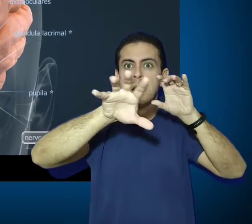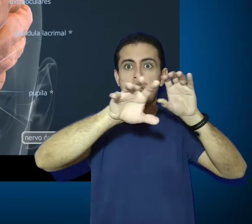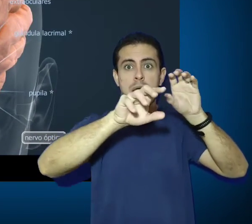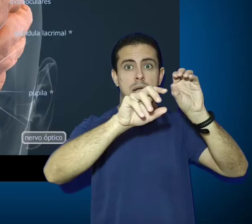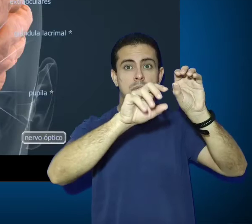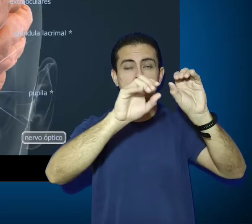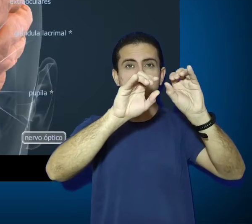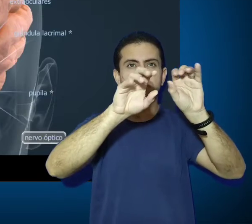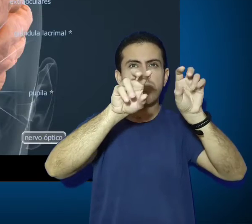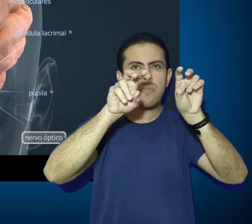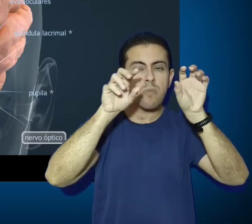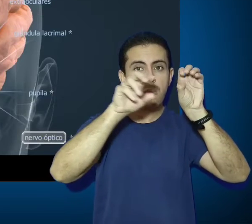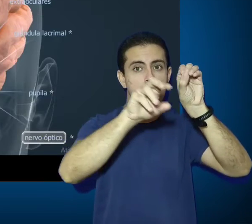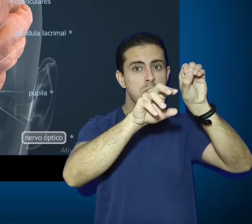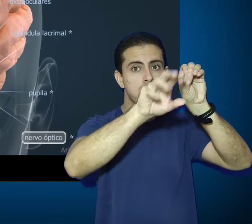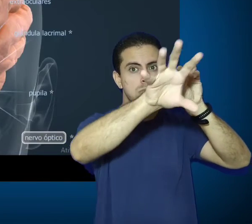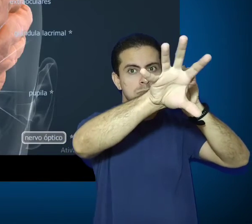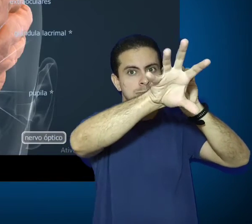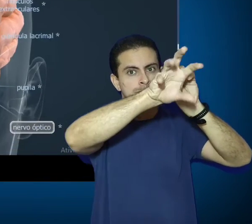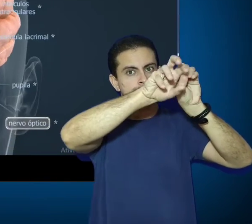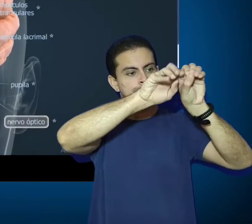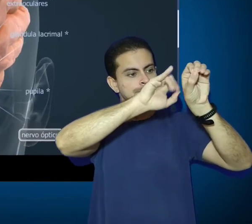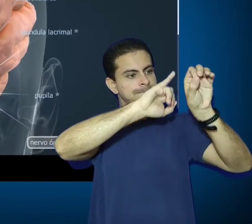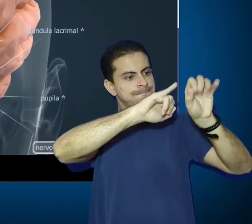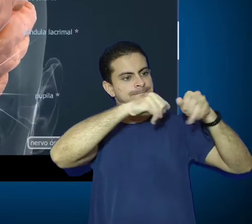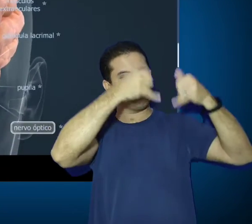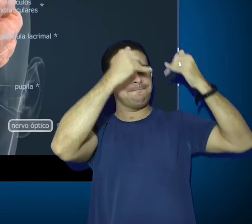impulsos nervosos aos hemisférios cerebrais.